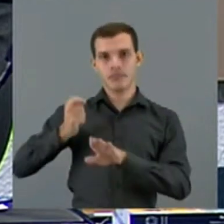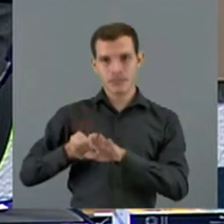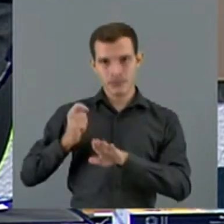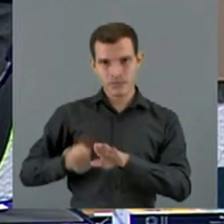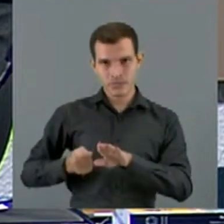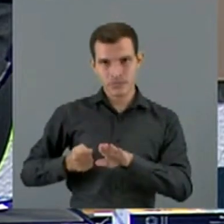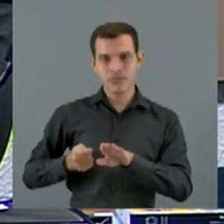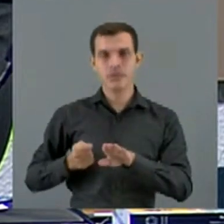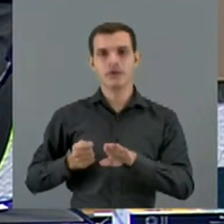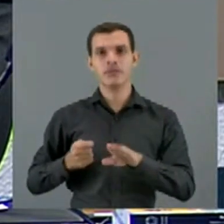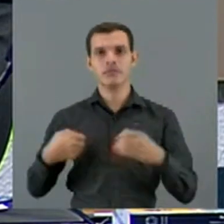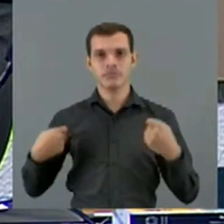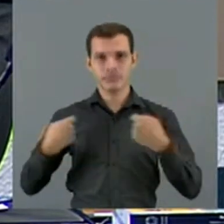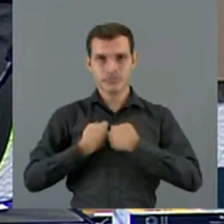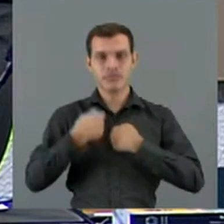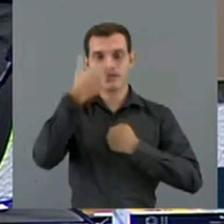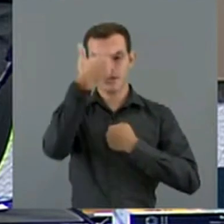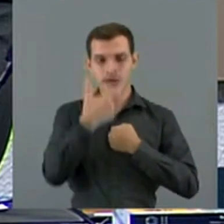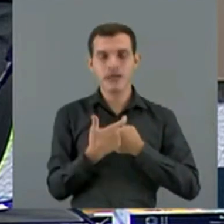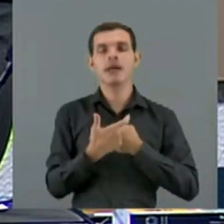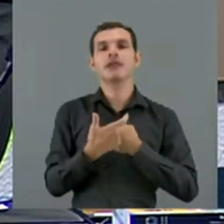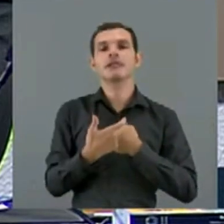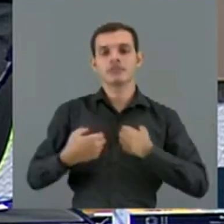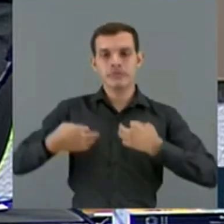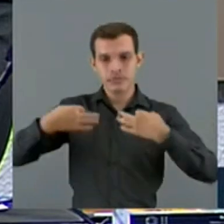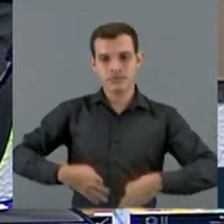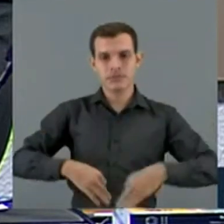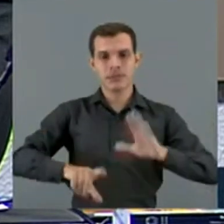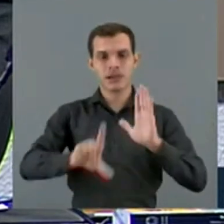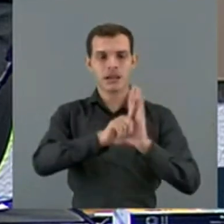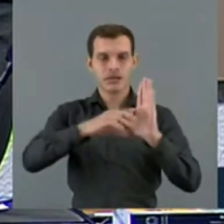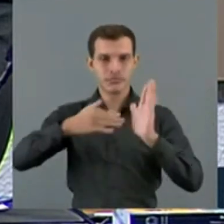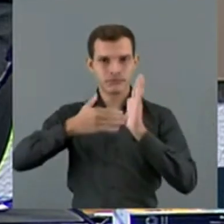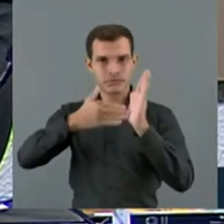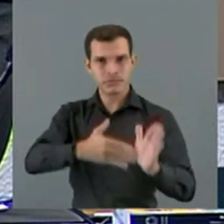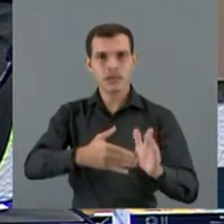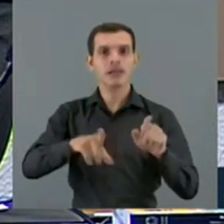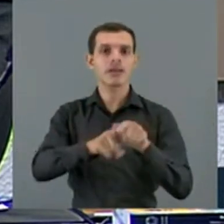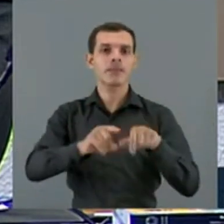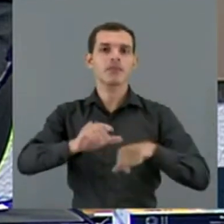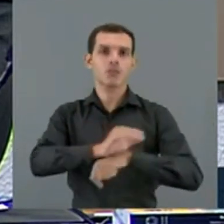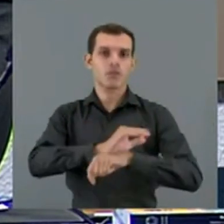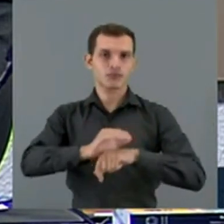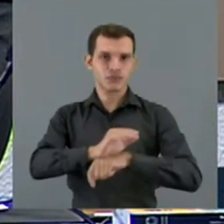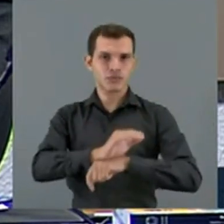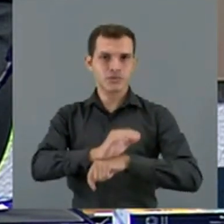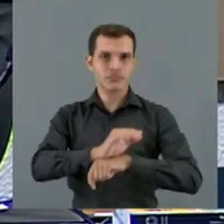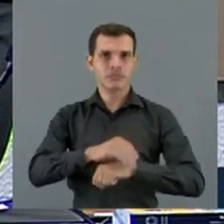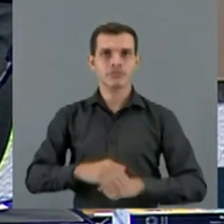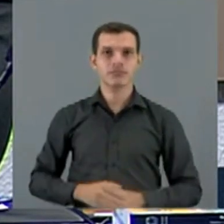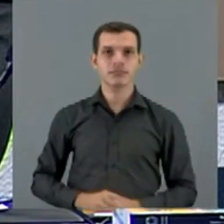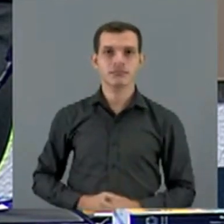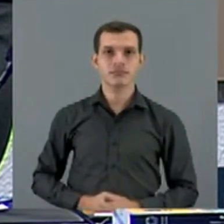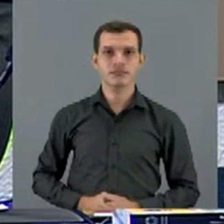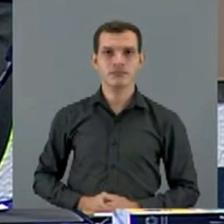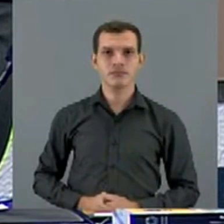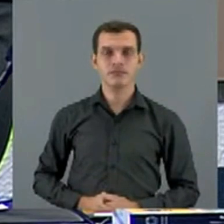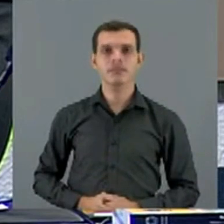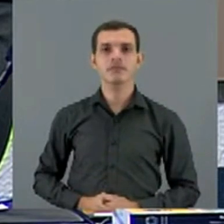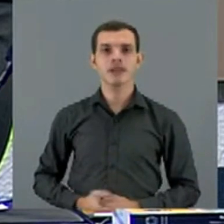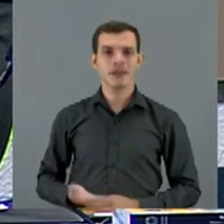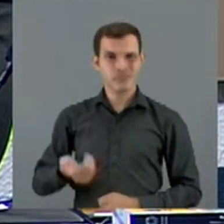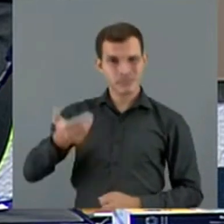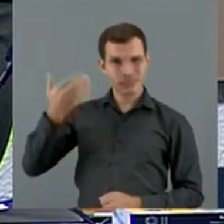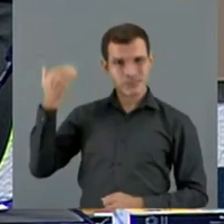sou cumpridor rigorosamente da lei e da Constituição Federal. Quando ingressei